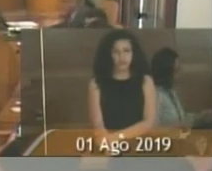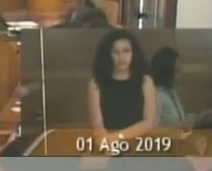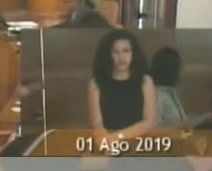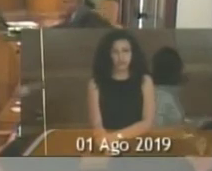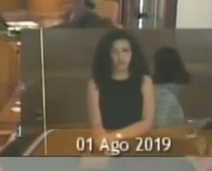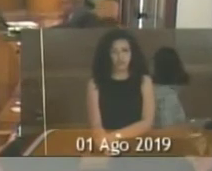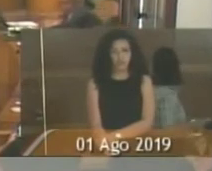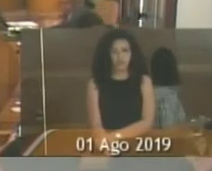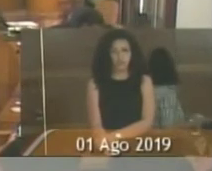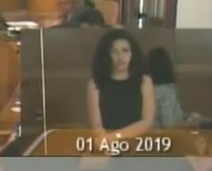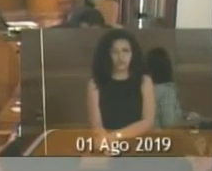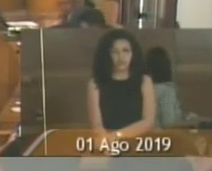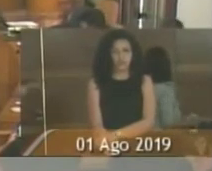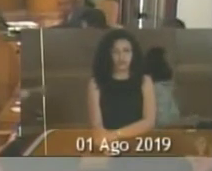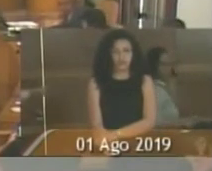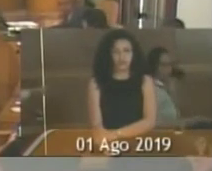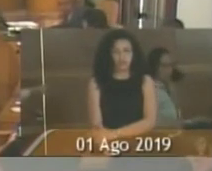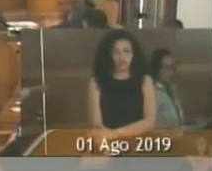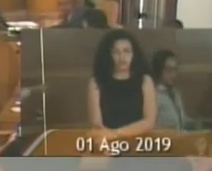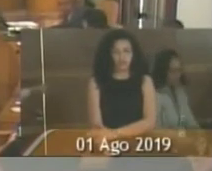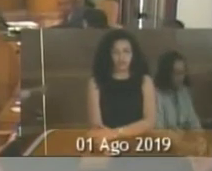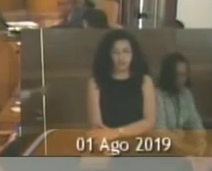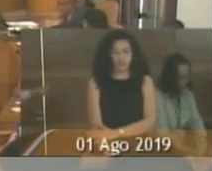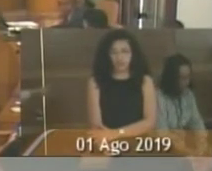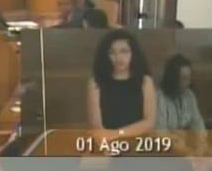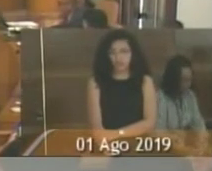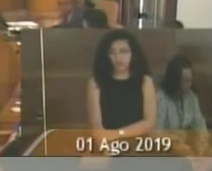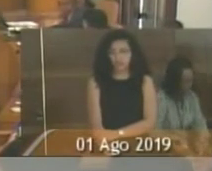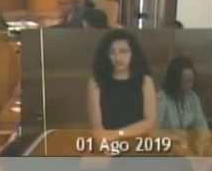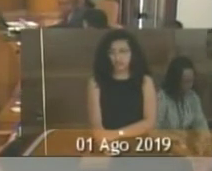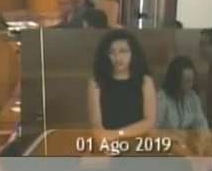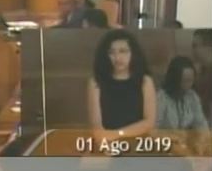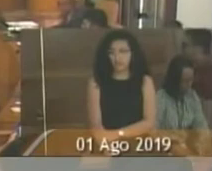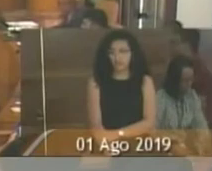Luciana Valverde. Votar.